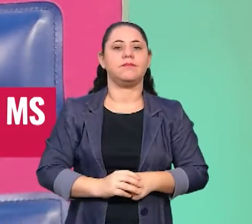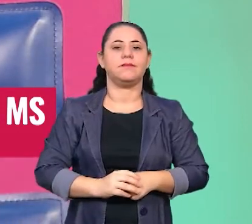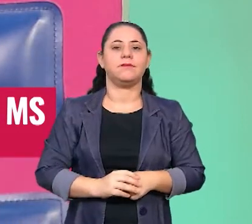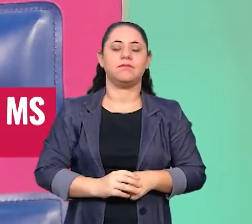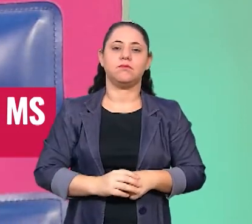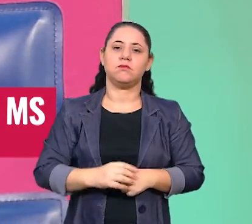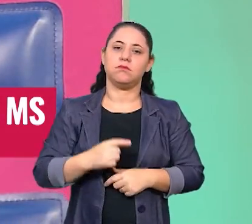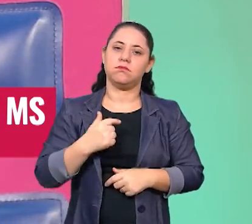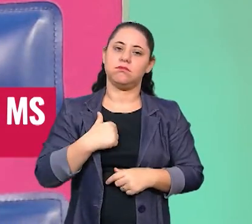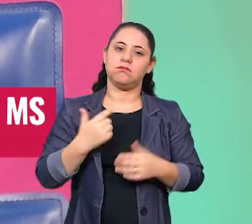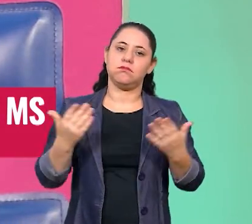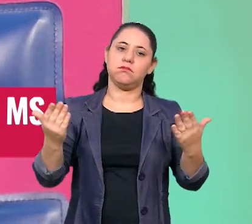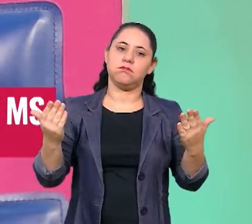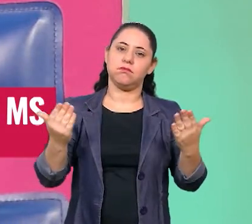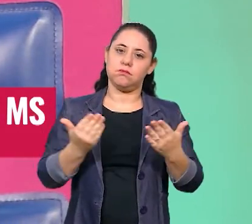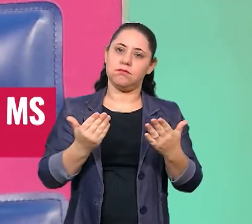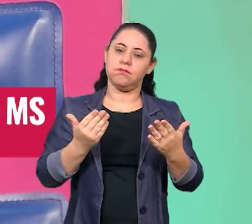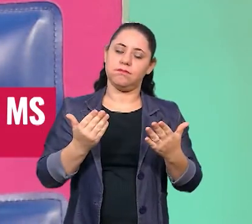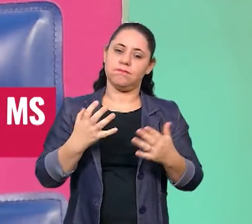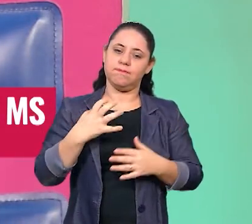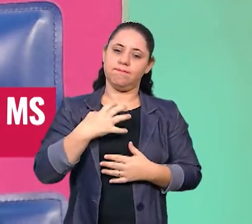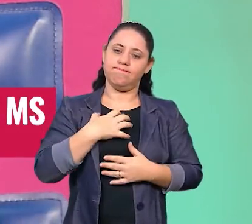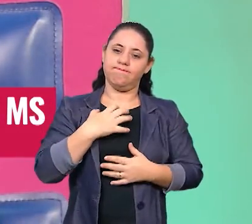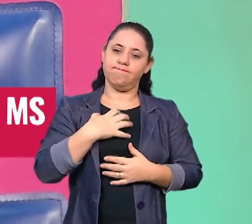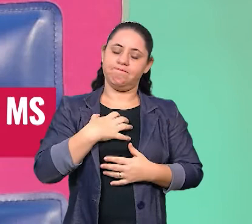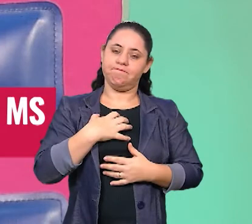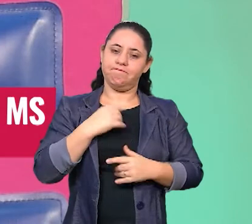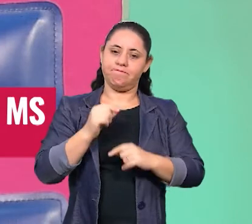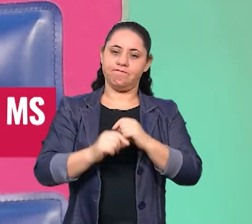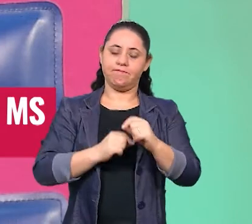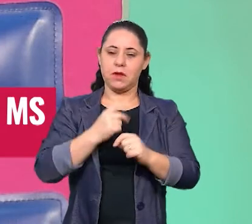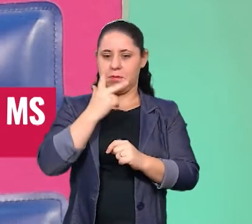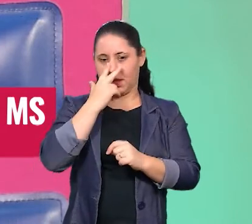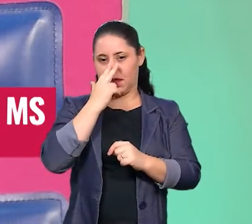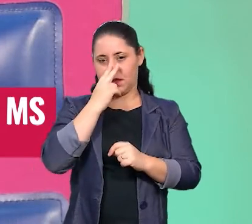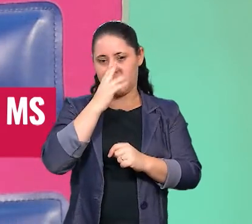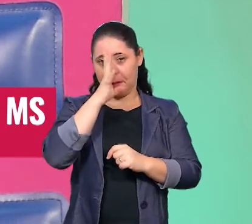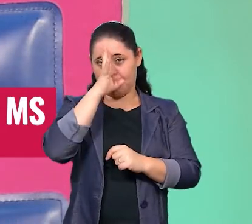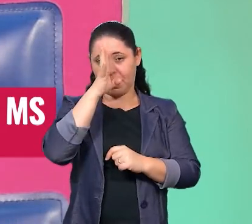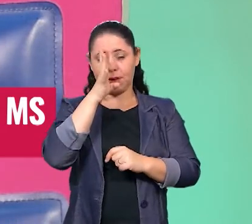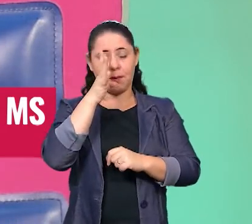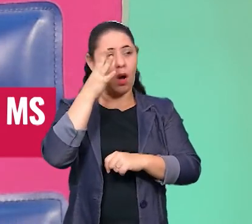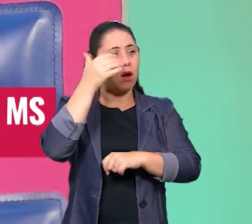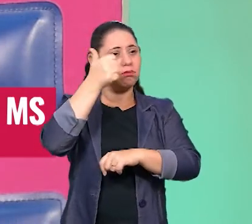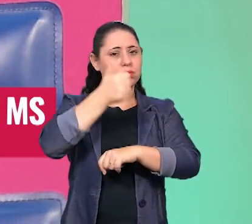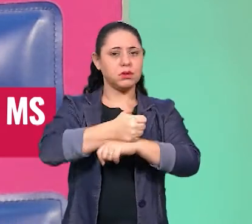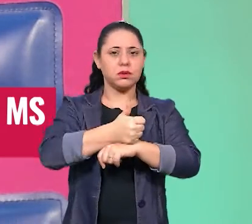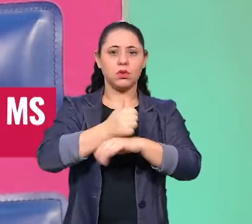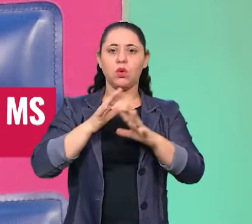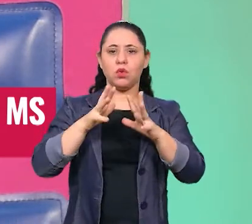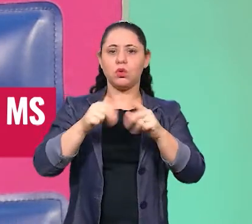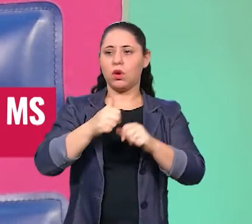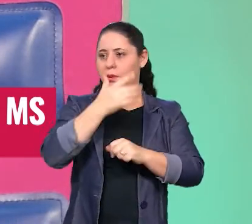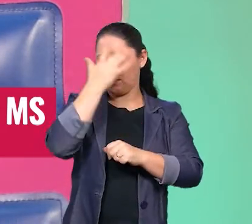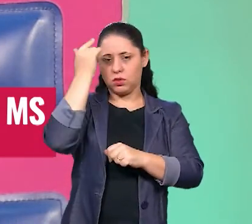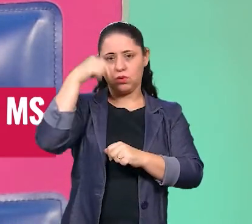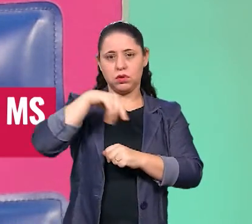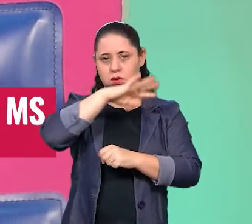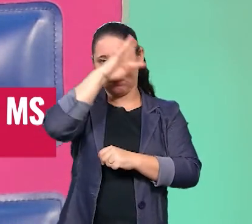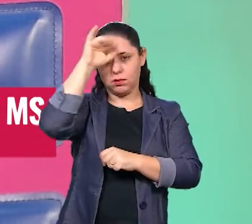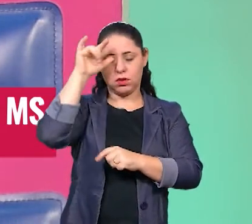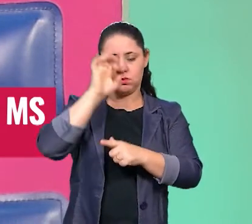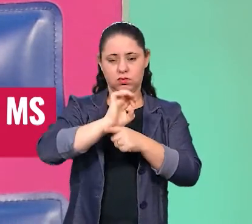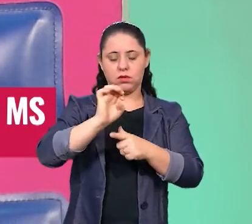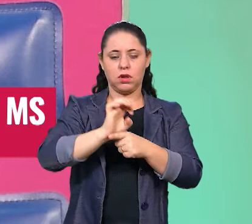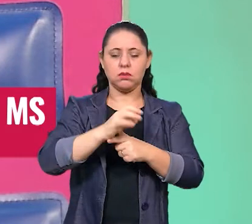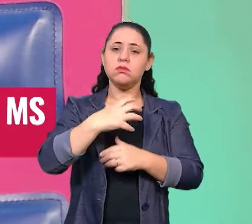nos sentimos privilegiados e eu acho que todo indivíduo, né, aqui do Mato Grosso do Sul, desse estado, deveria se sentir privilegiado, porque